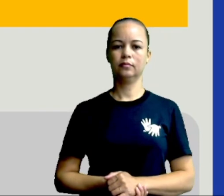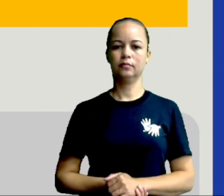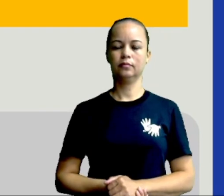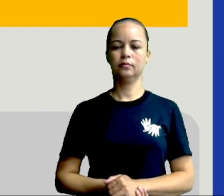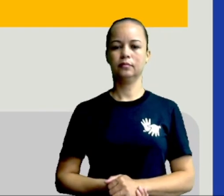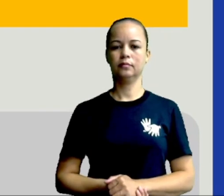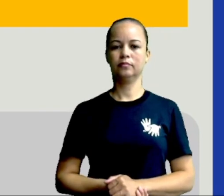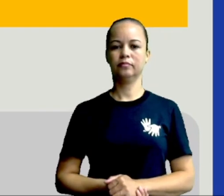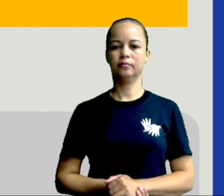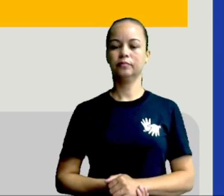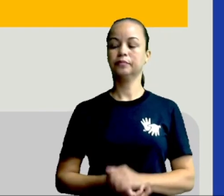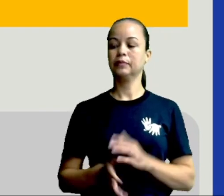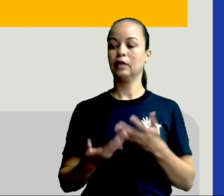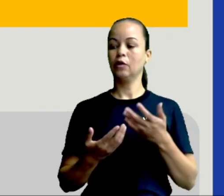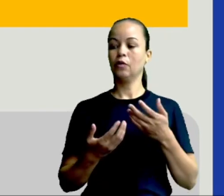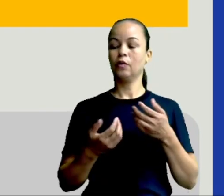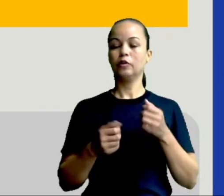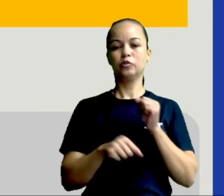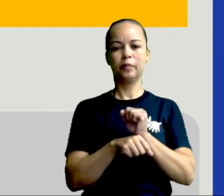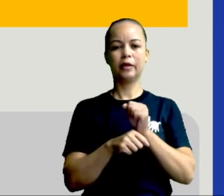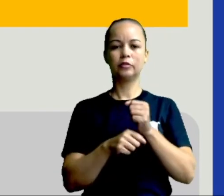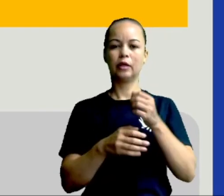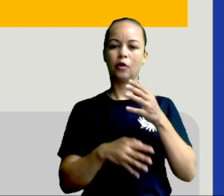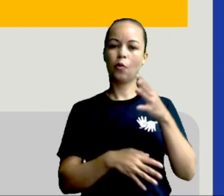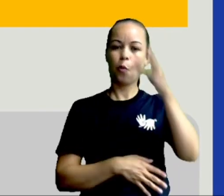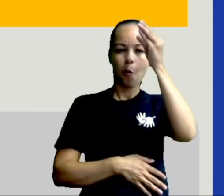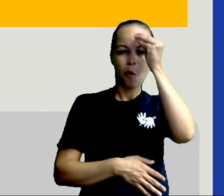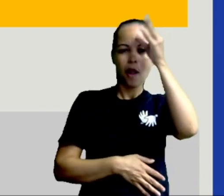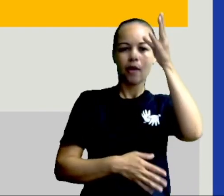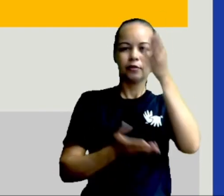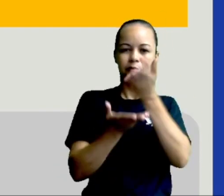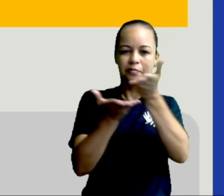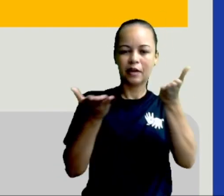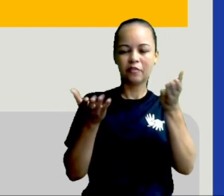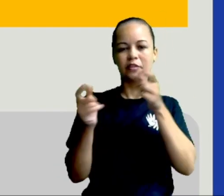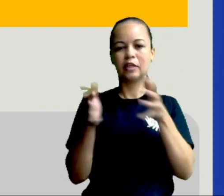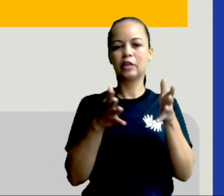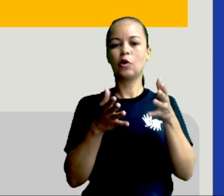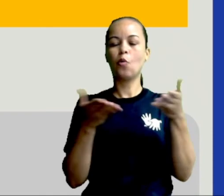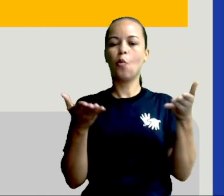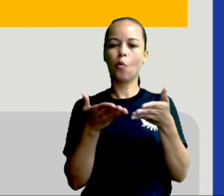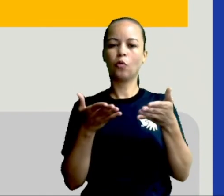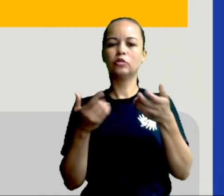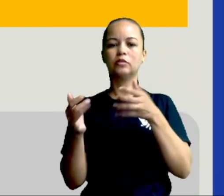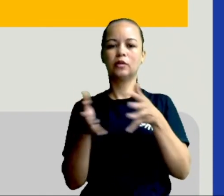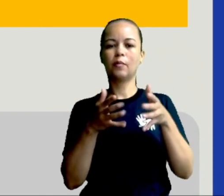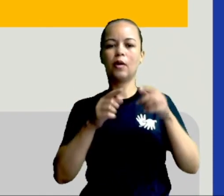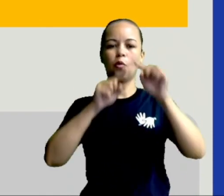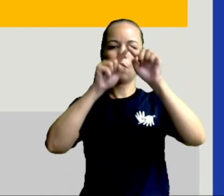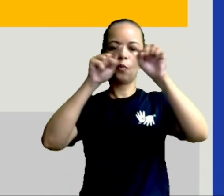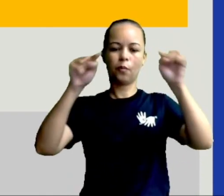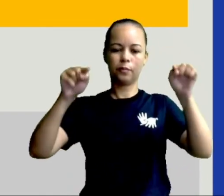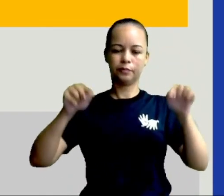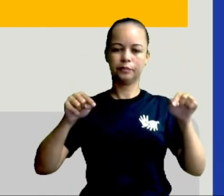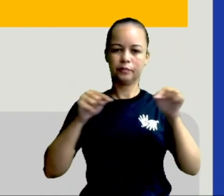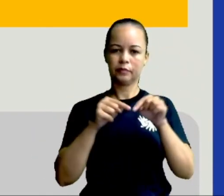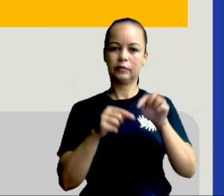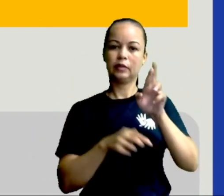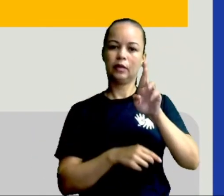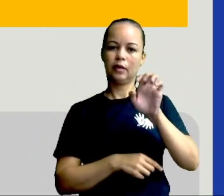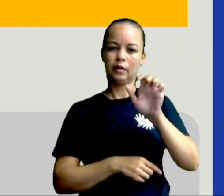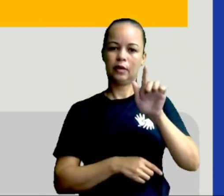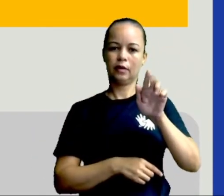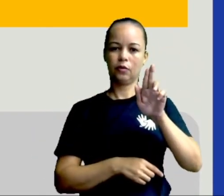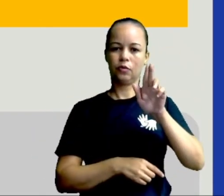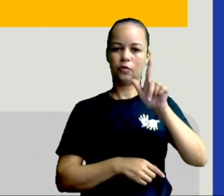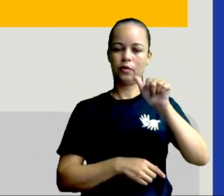eu espero ter deixado aqui mais um conhecimento para vocês, porque hoje a gente trabalhou polígonos regulares, que são aqueles que possuem todos